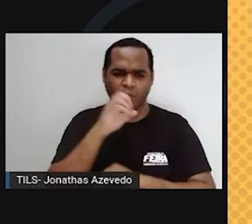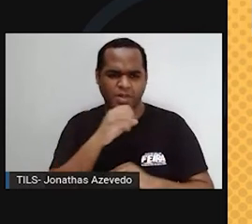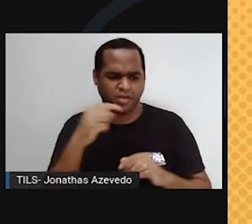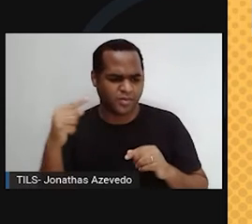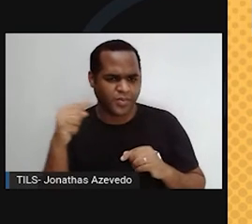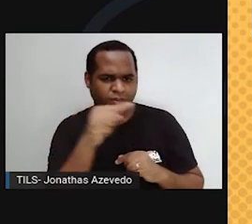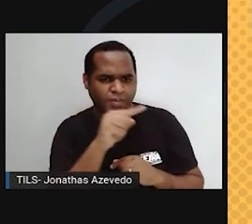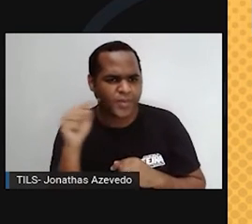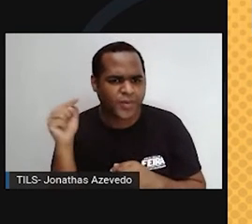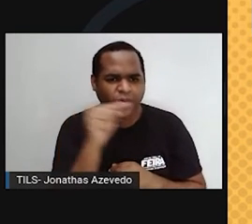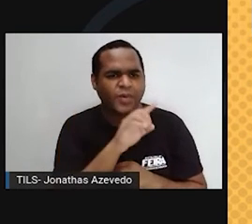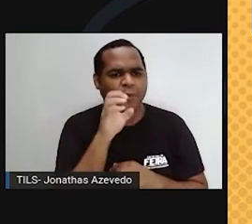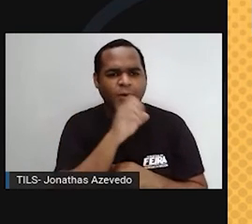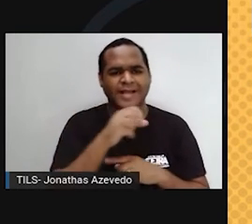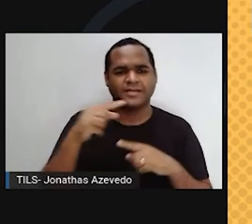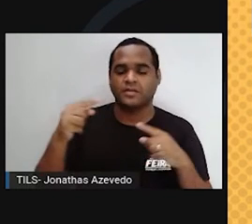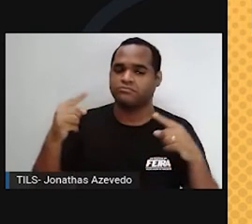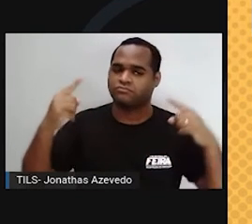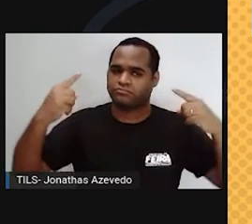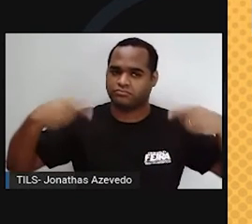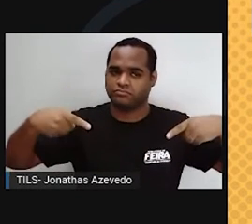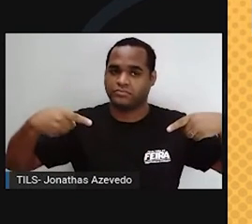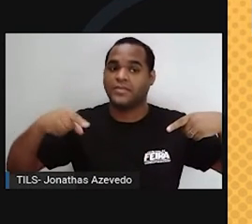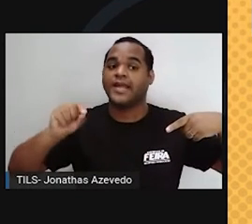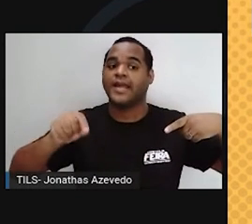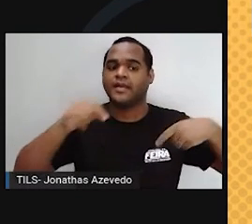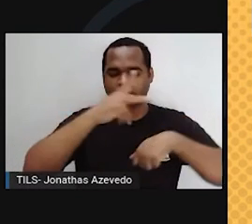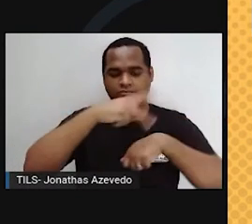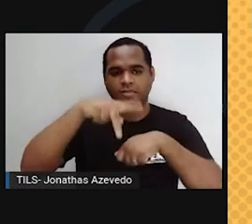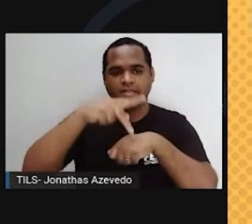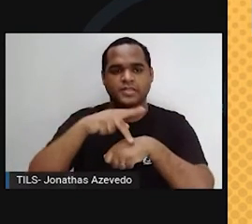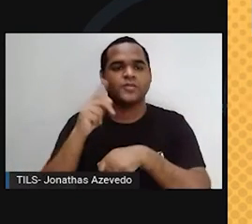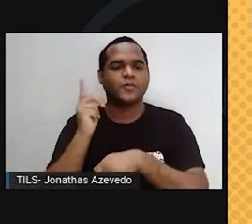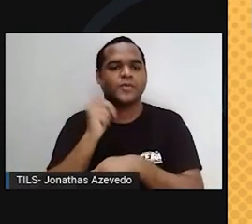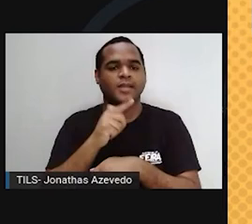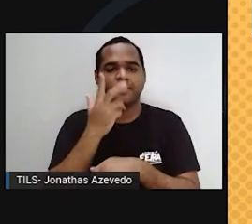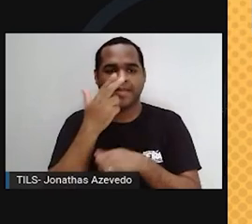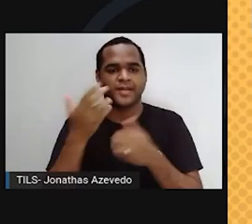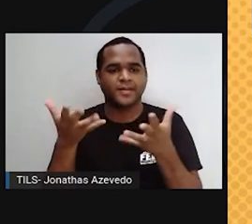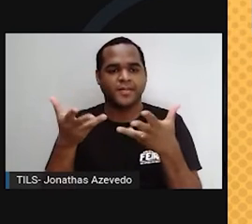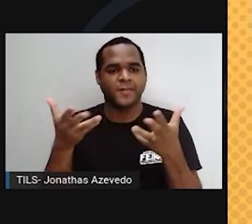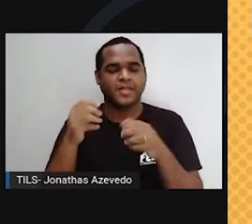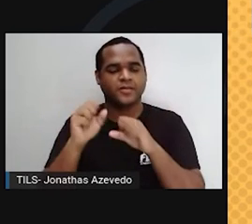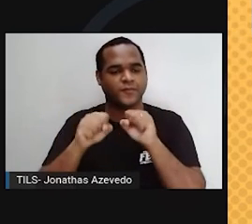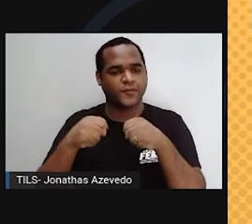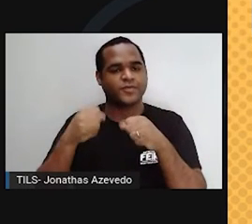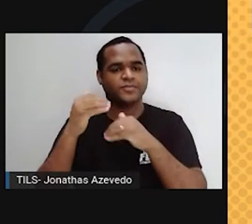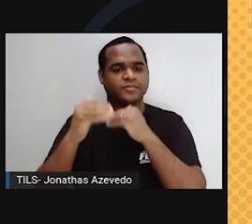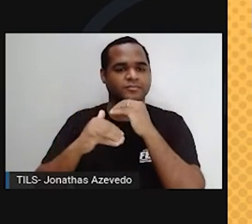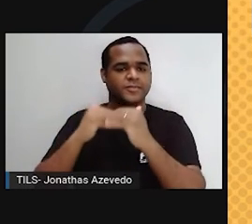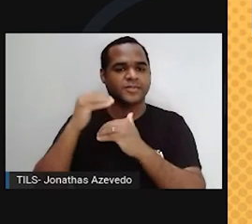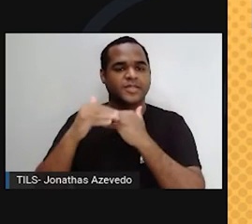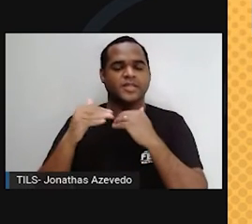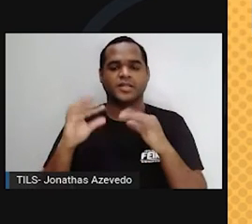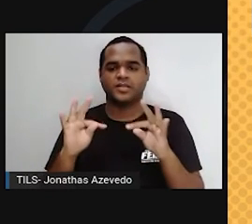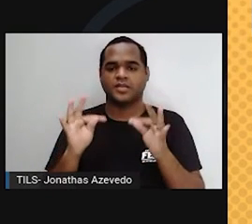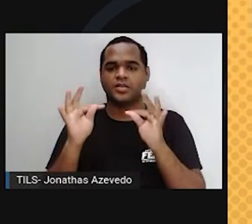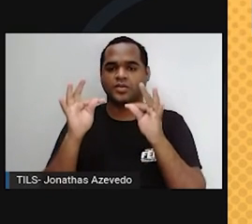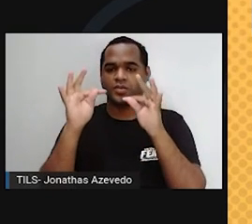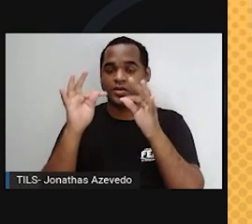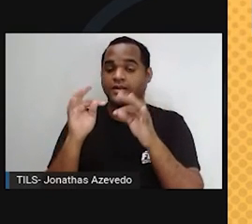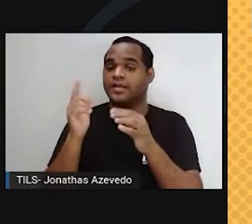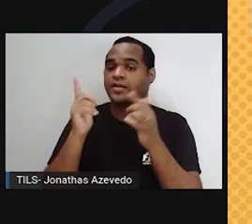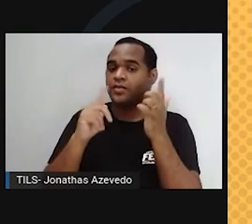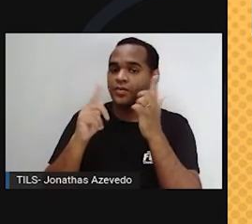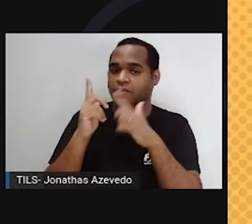mas sim uma disputa para ver qual dos países consegue desenvolver primeiro tecnologias que permitam que a